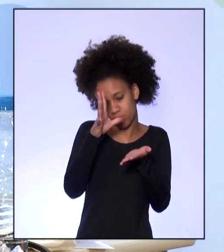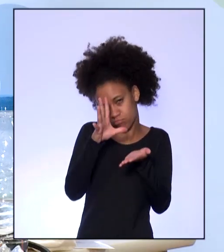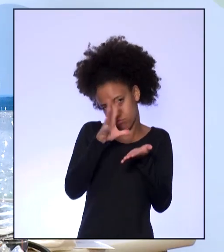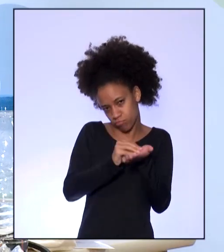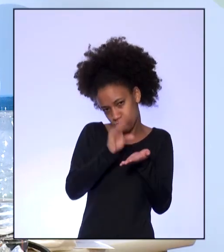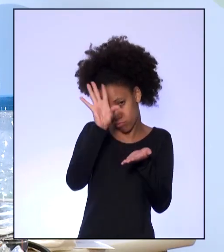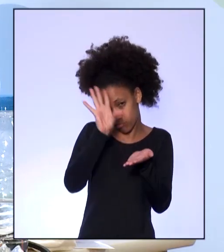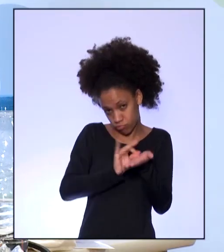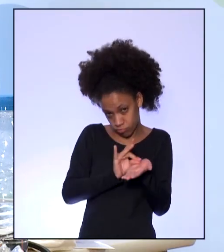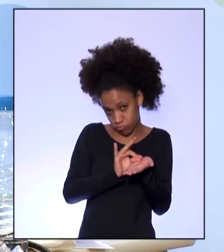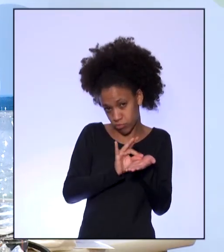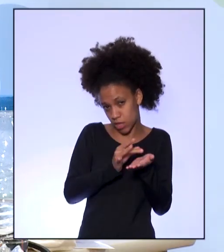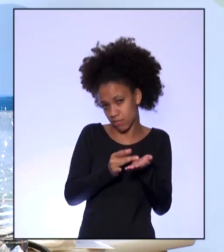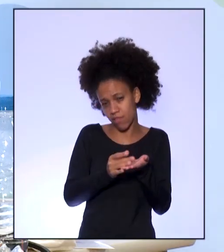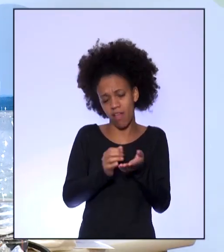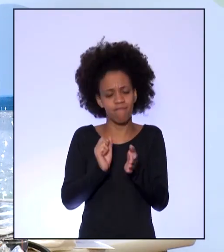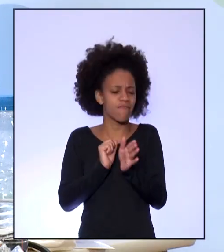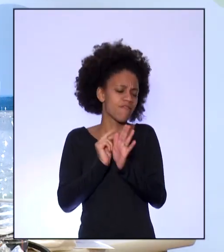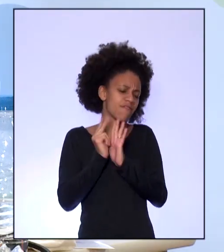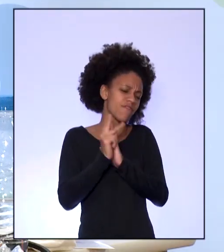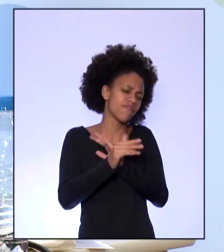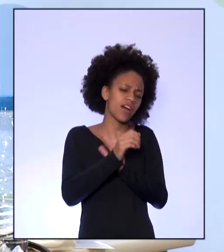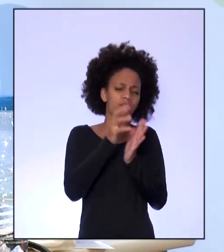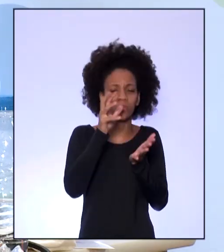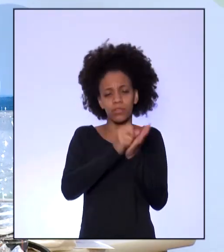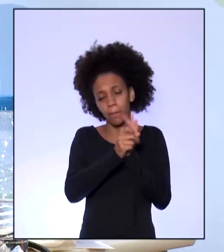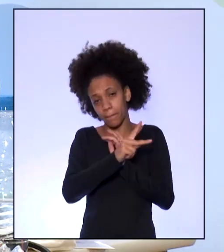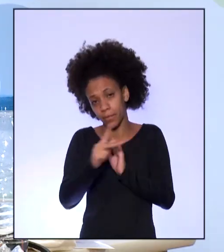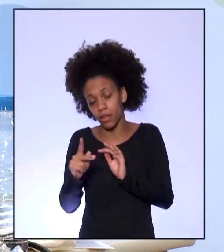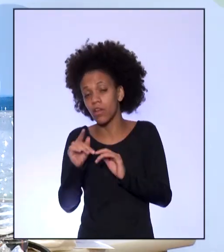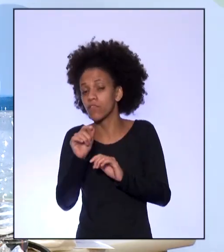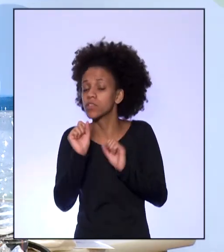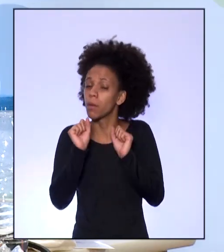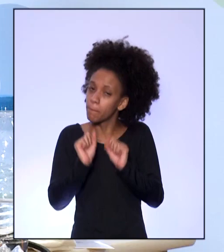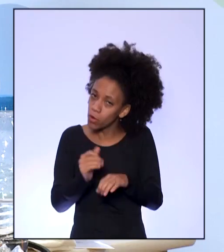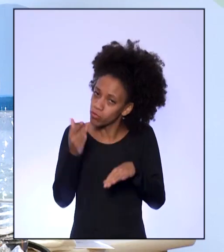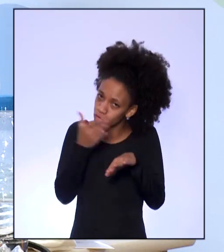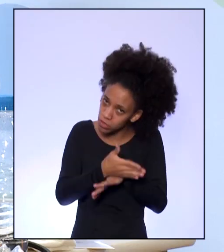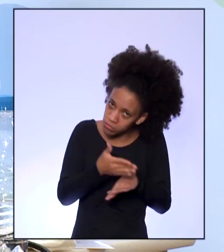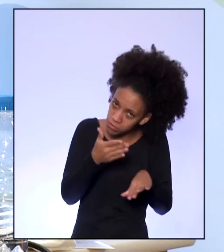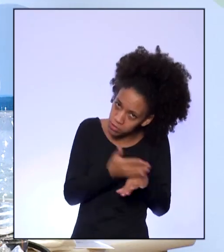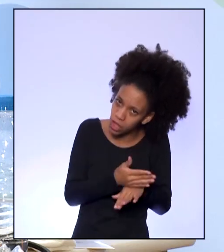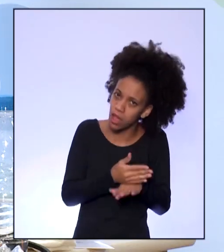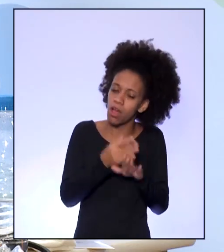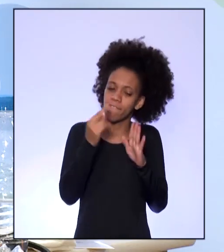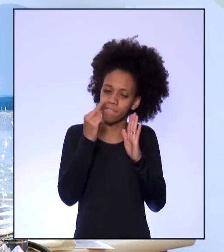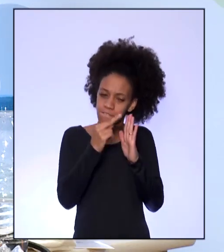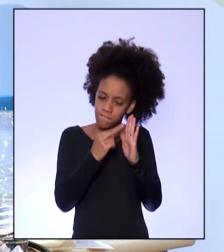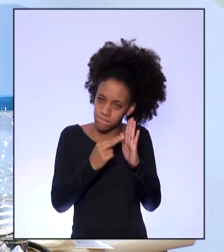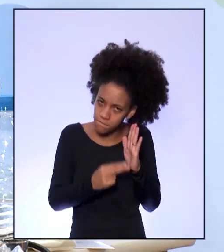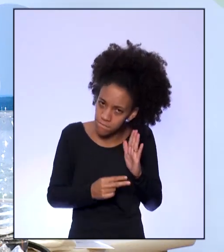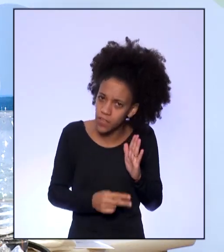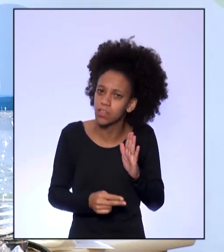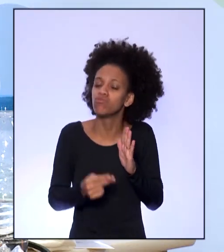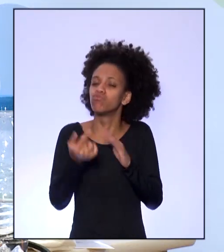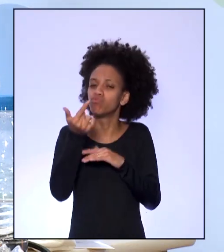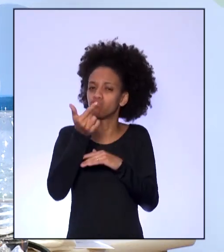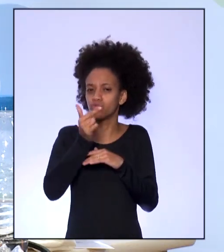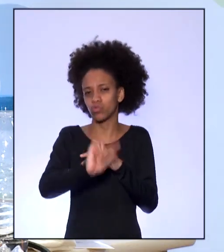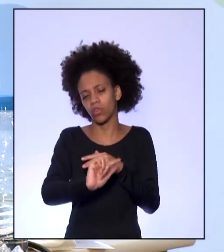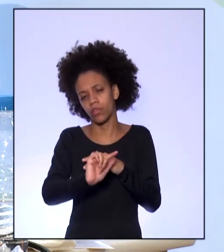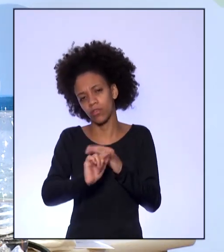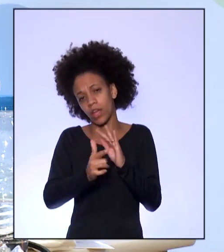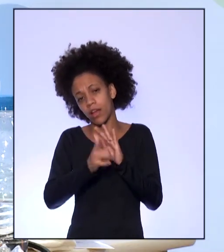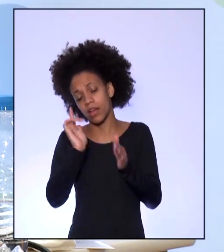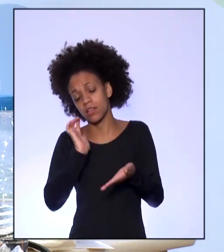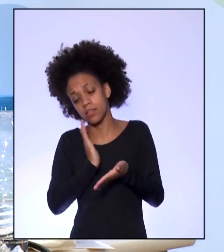outros streamings, Facebook, YouTube. Você pode ir até lá, revisar, assistir desde o início, como você